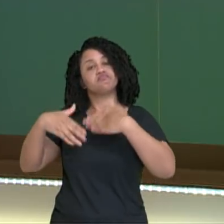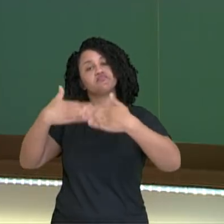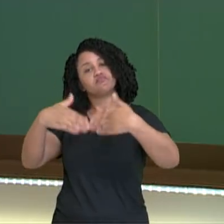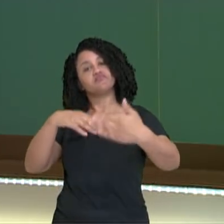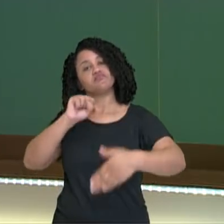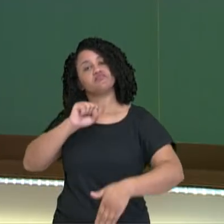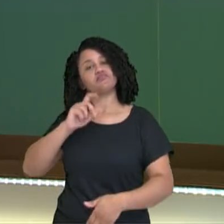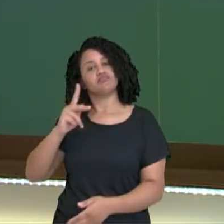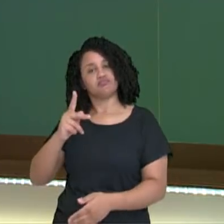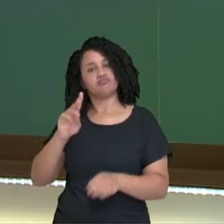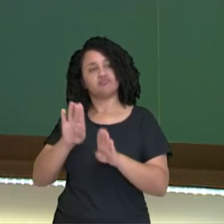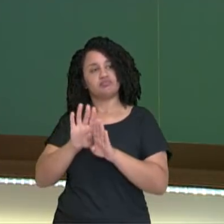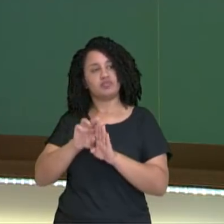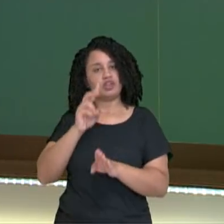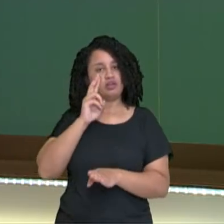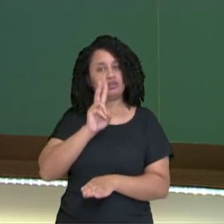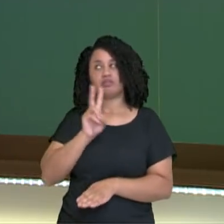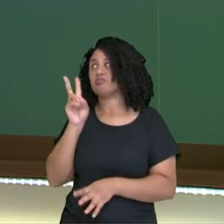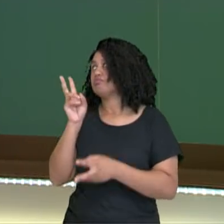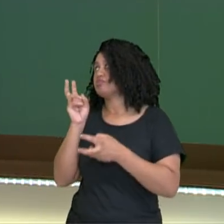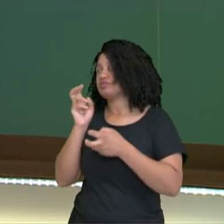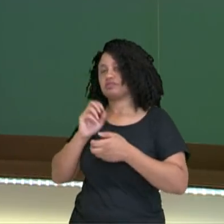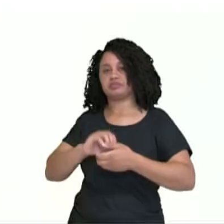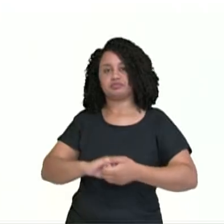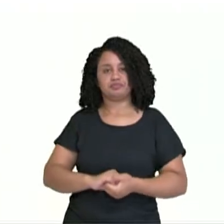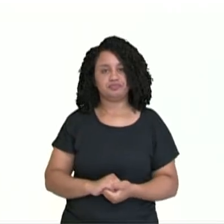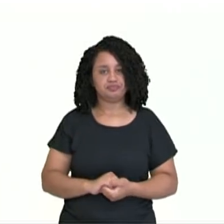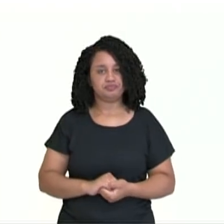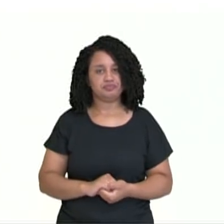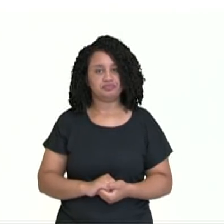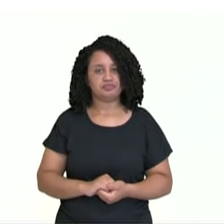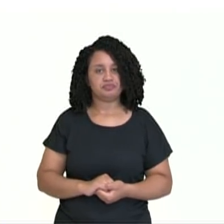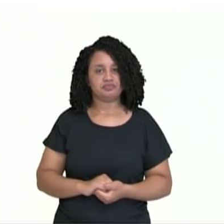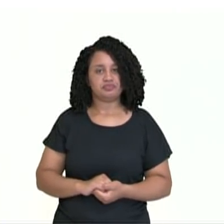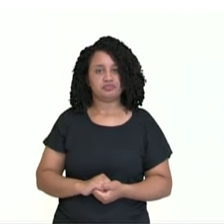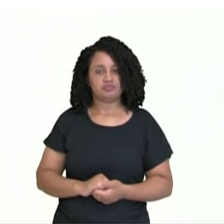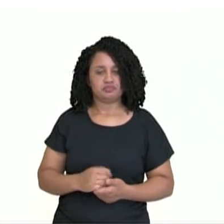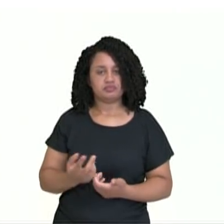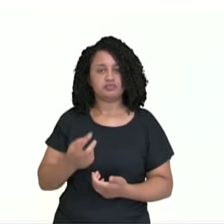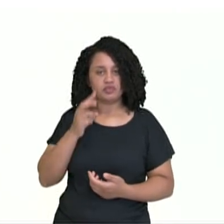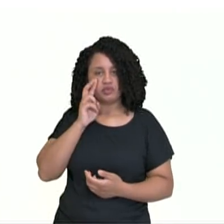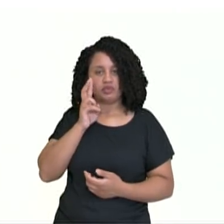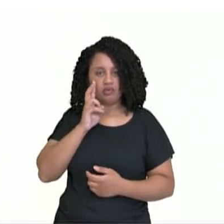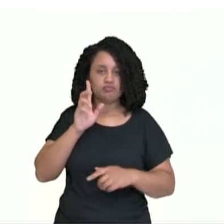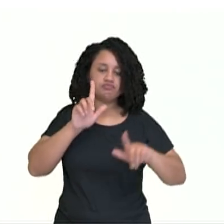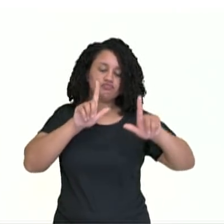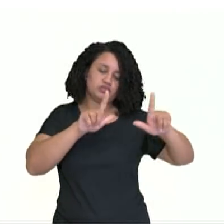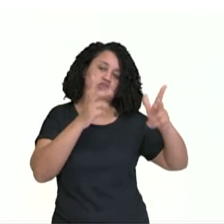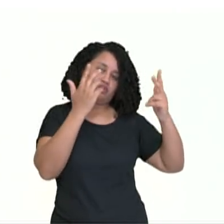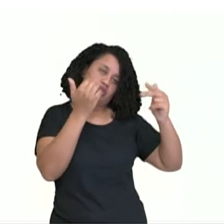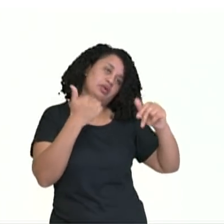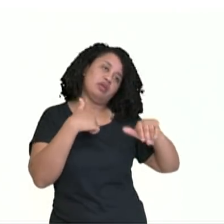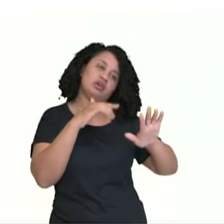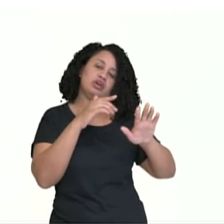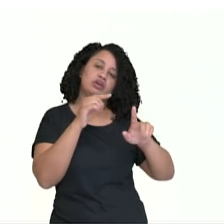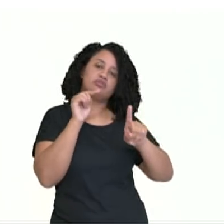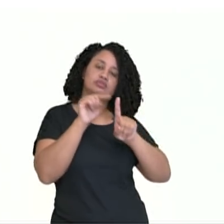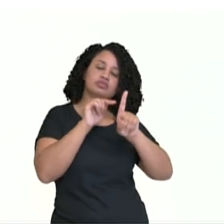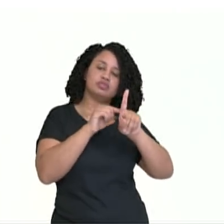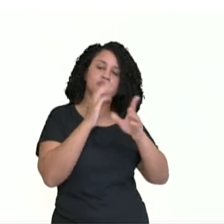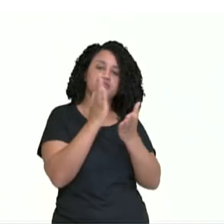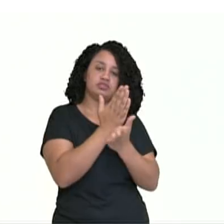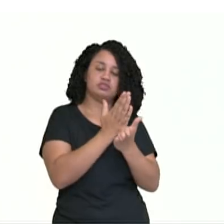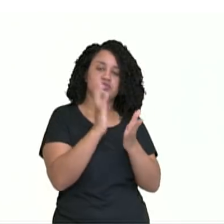sp. Aqui a mesma coisa, estado normal é a distribuição eletrônica do carbono. Quando ocorre